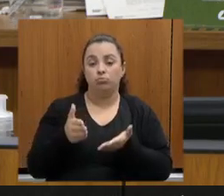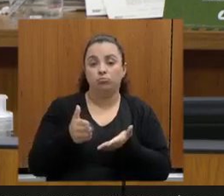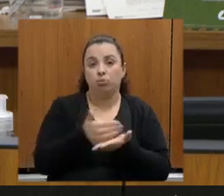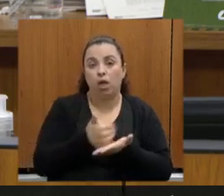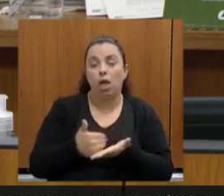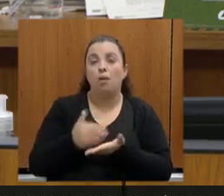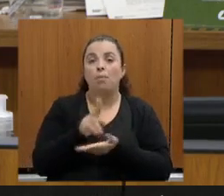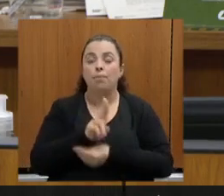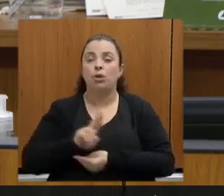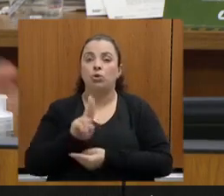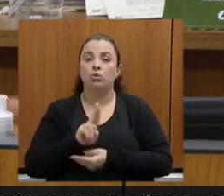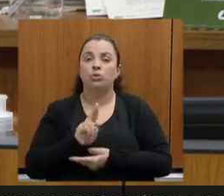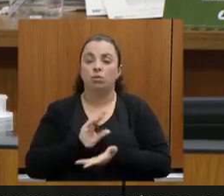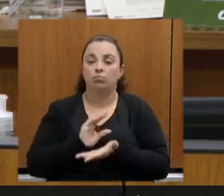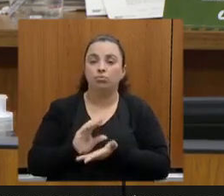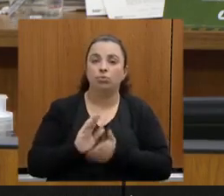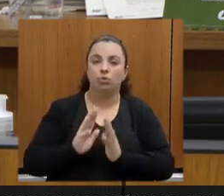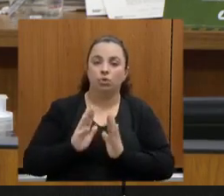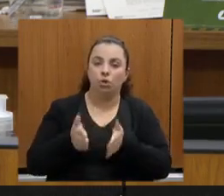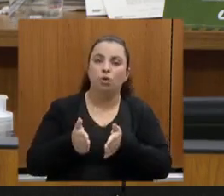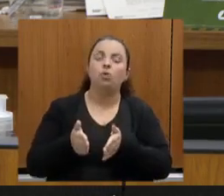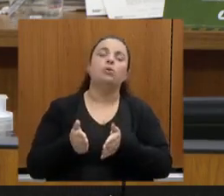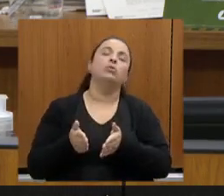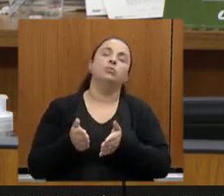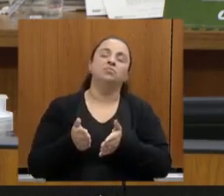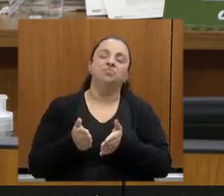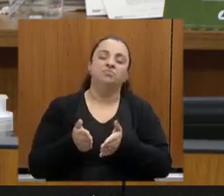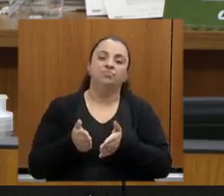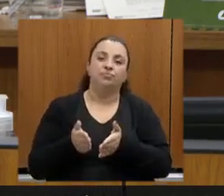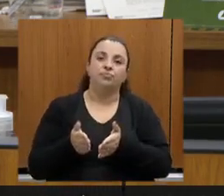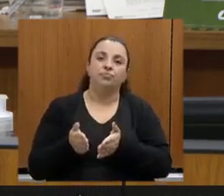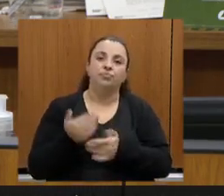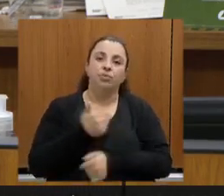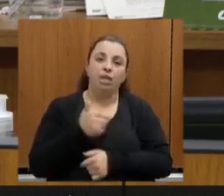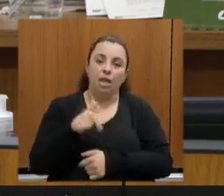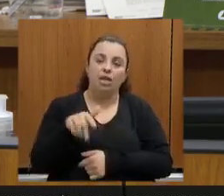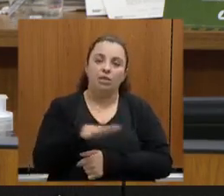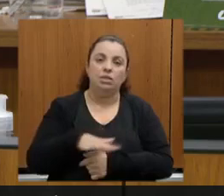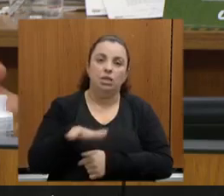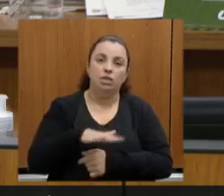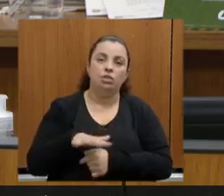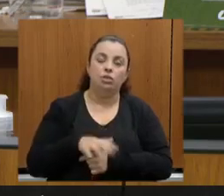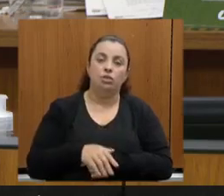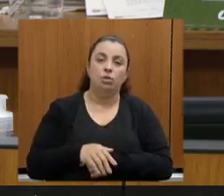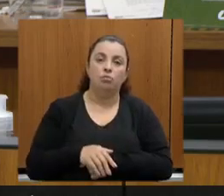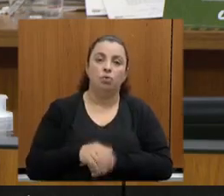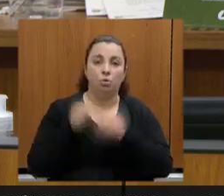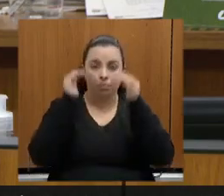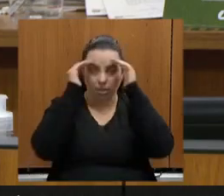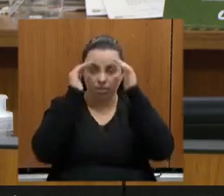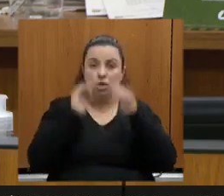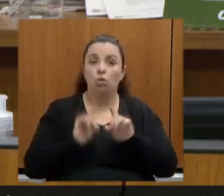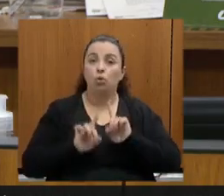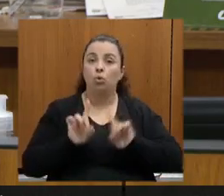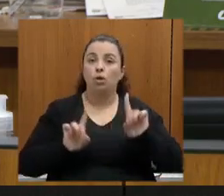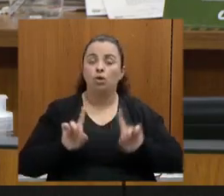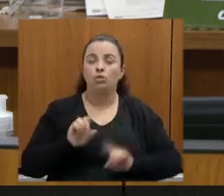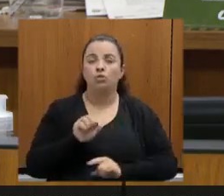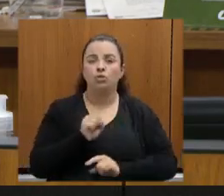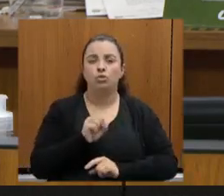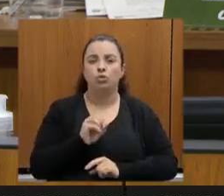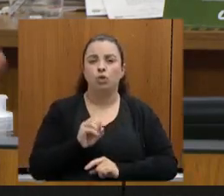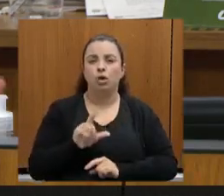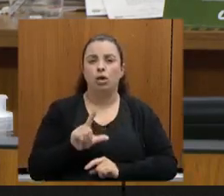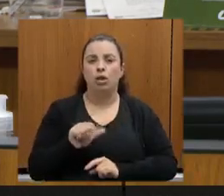na nossa nosso estado e o nosso a nossa região pelo índice solarimétrico né A campeã